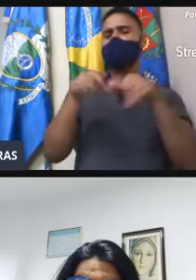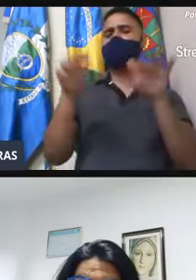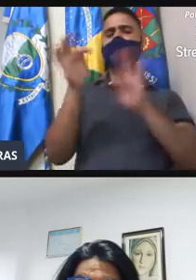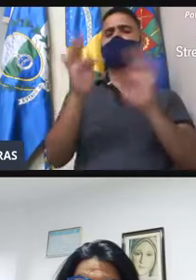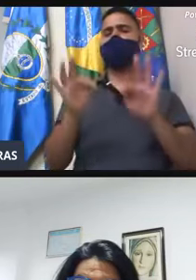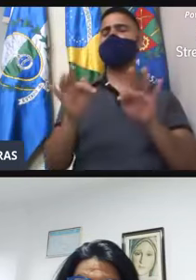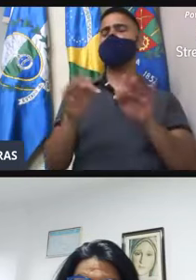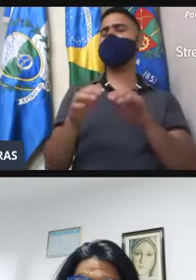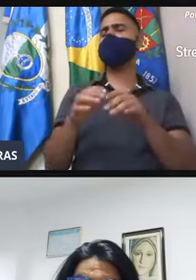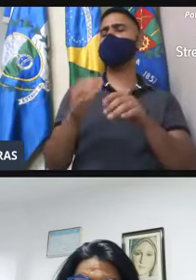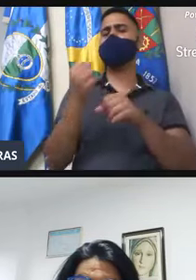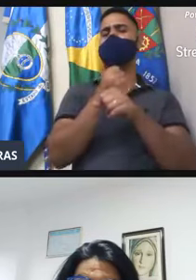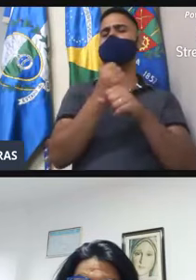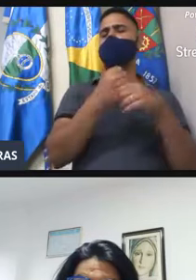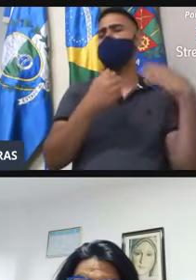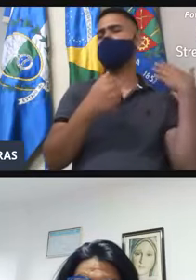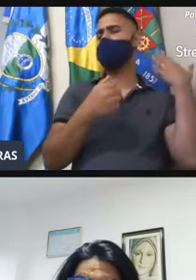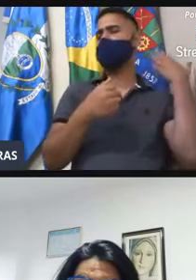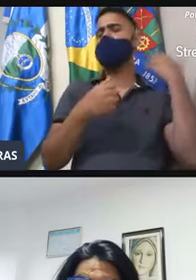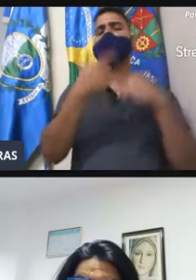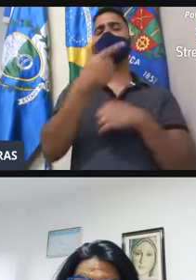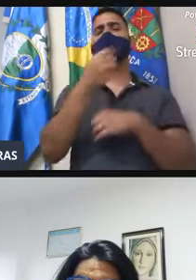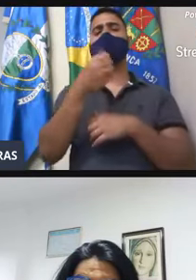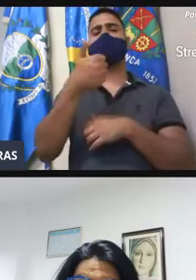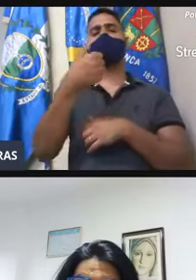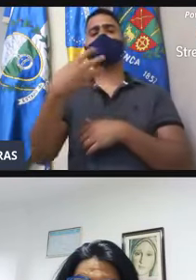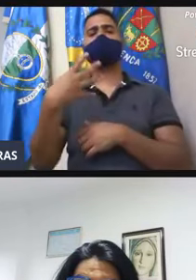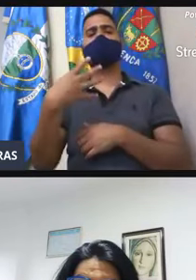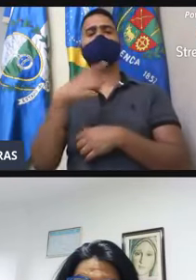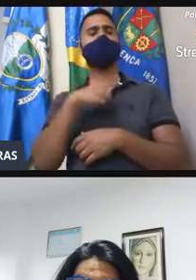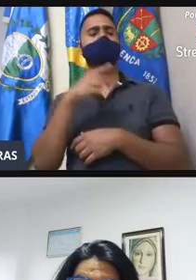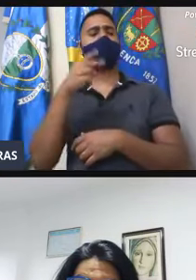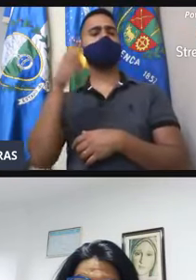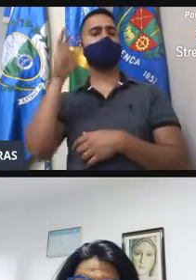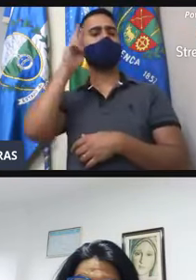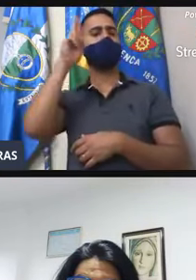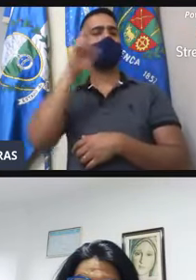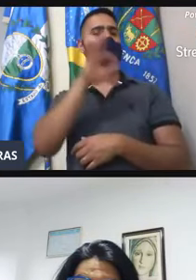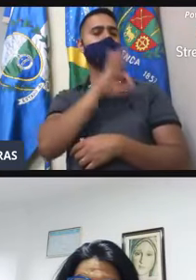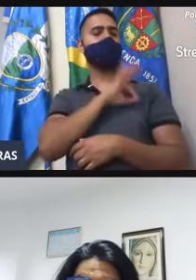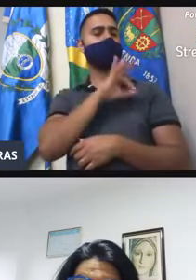desde 2014, quando aqui trouxe a então delegada e hoje